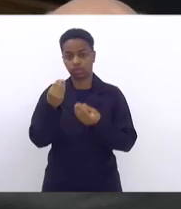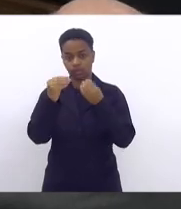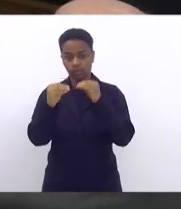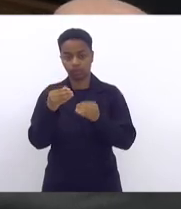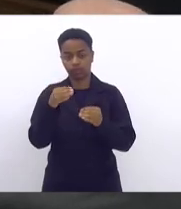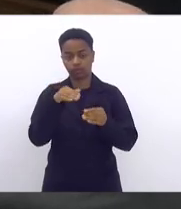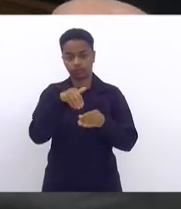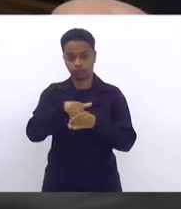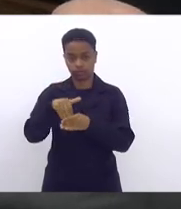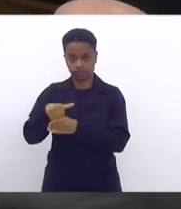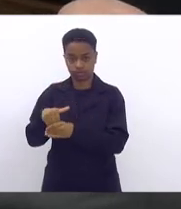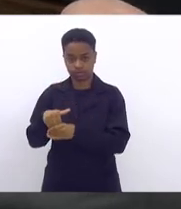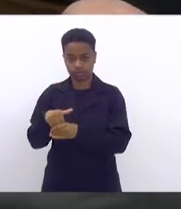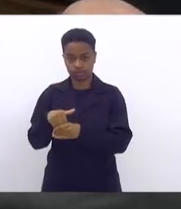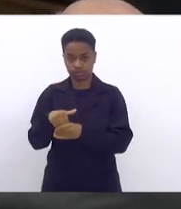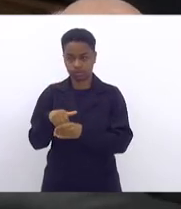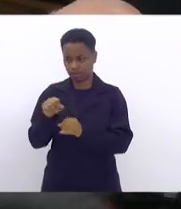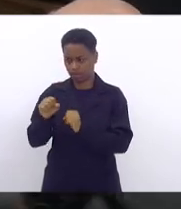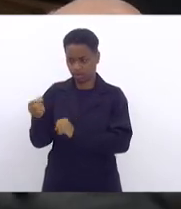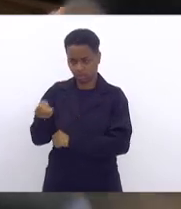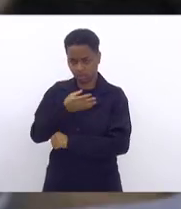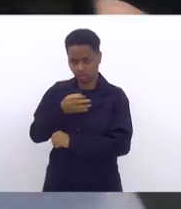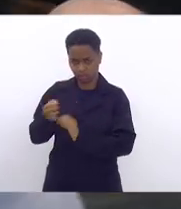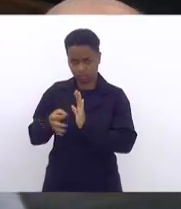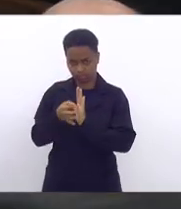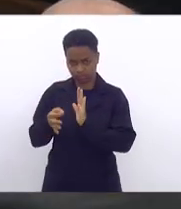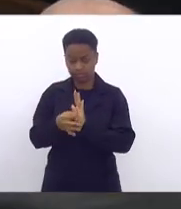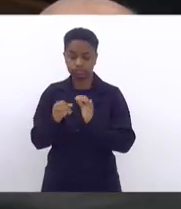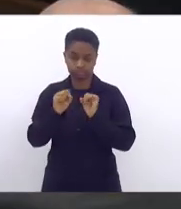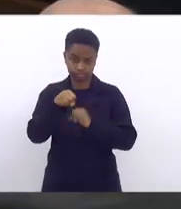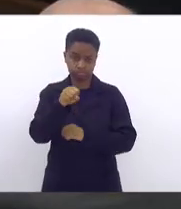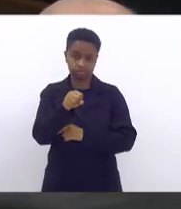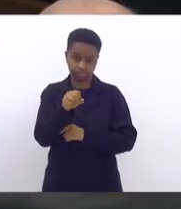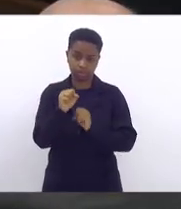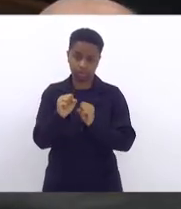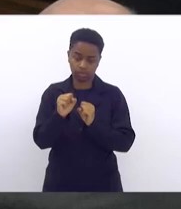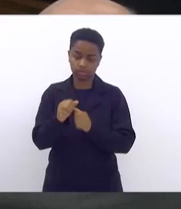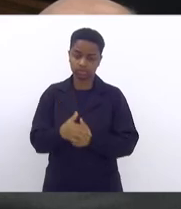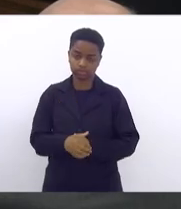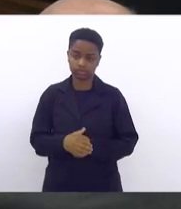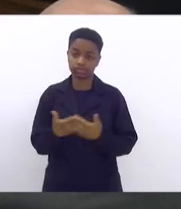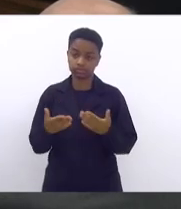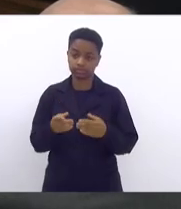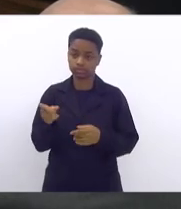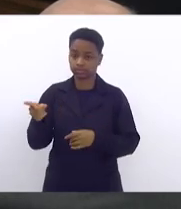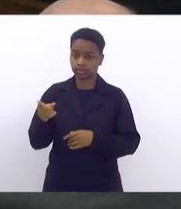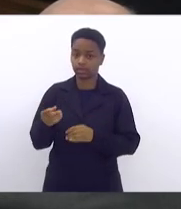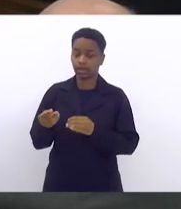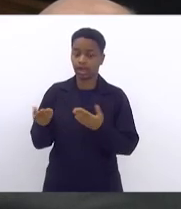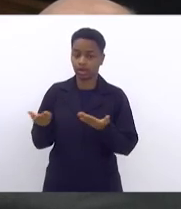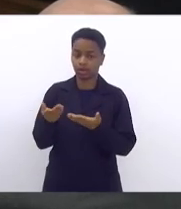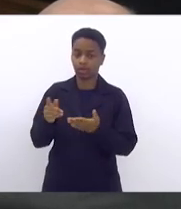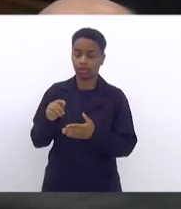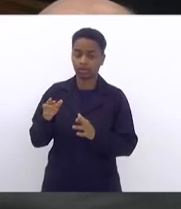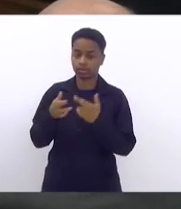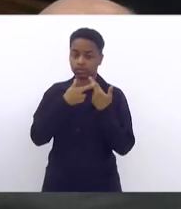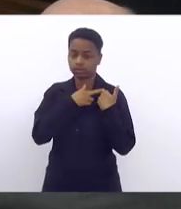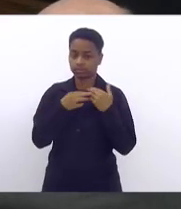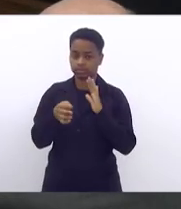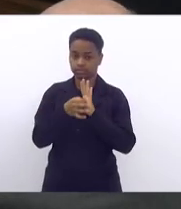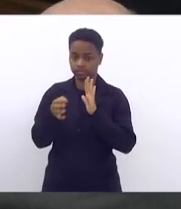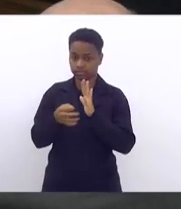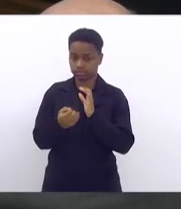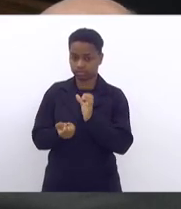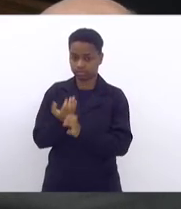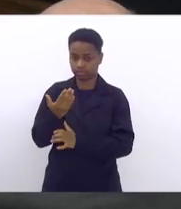Excelência, pode ser o novo sim, parecer? Sim, pelo acatamento do recurso. Então designar como parecerista deputado Carlos Mink? Na verdade,